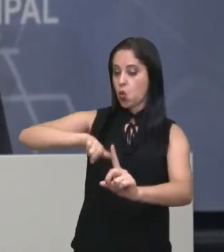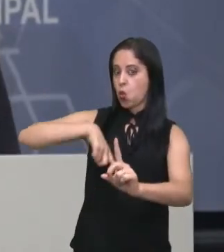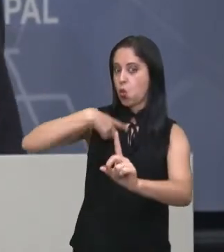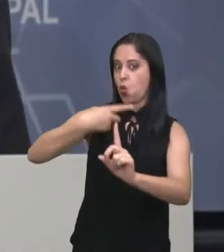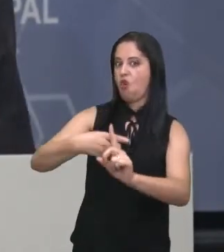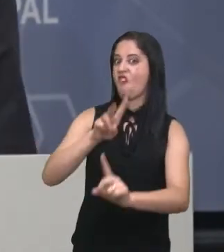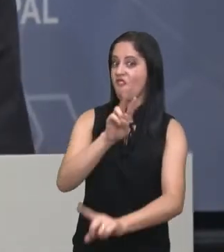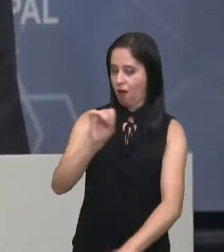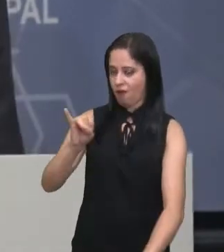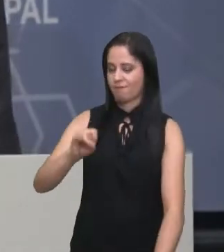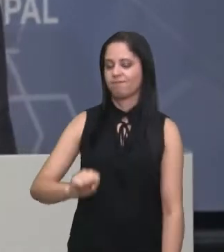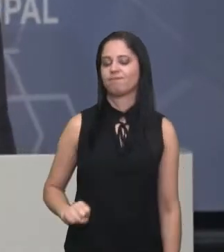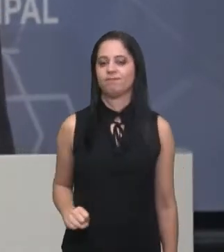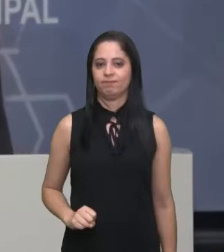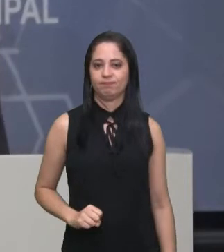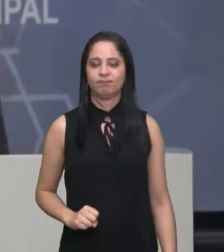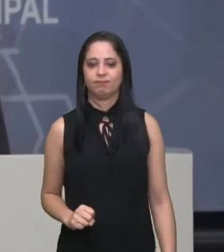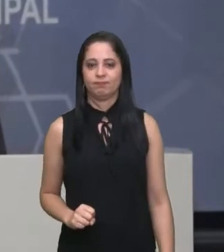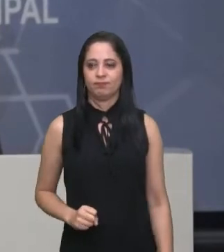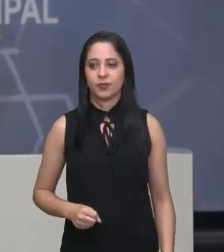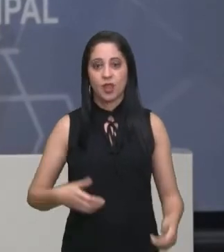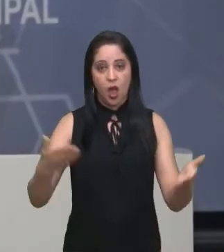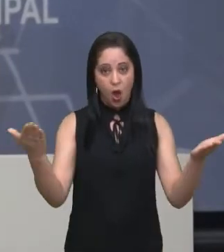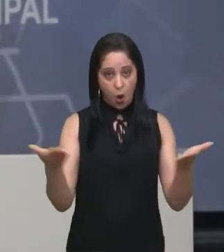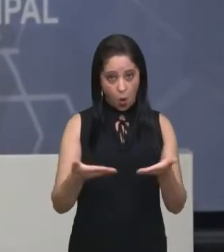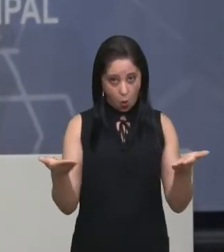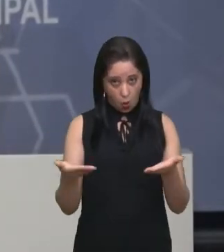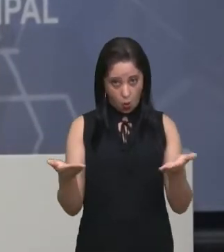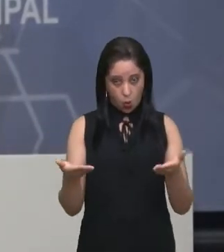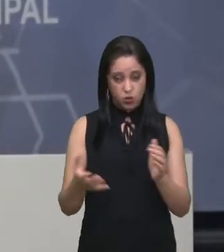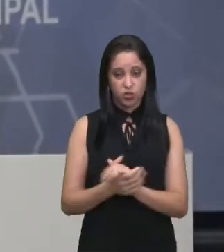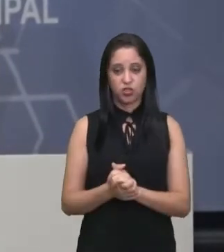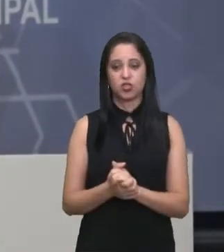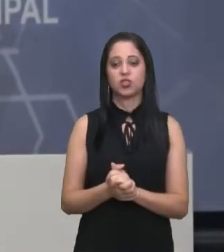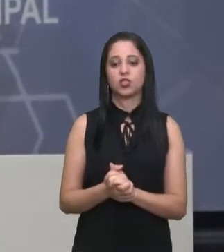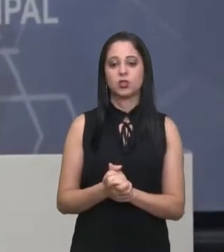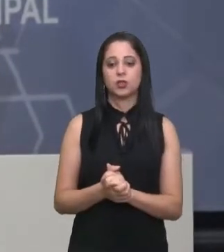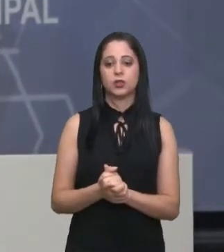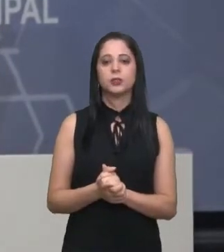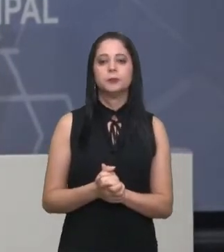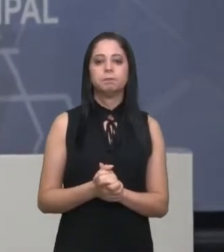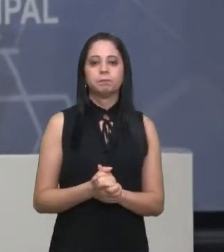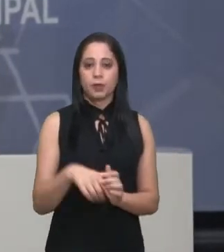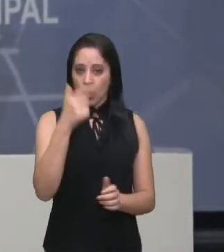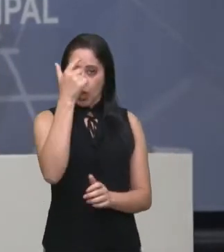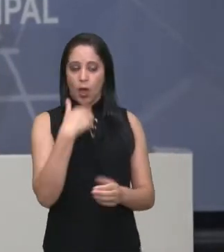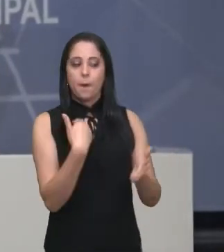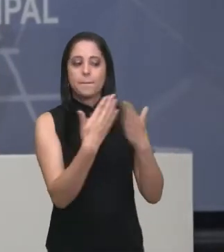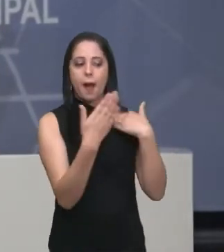Hoje, nós temos na ativa, tive com uma servidora hoje,